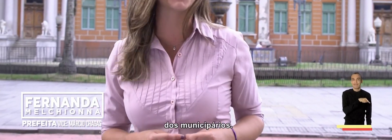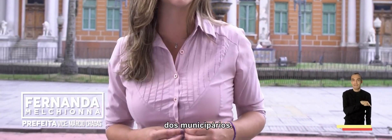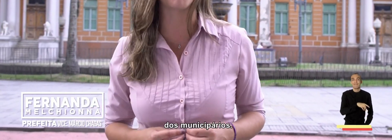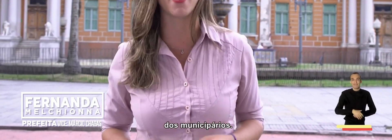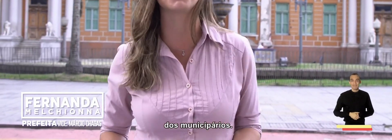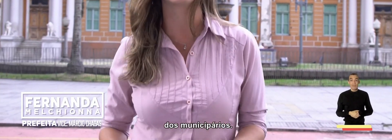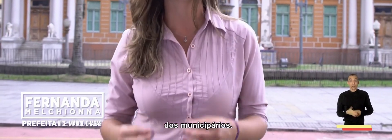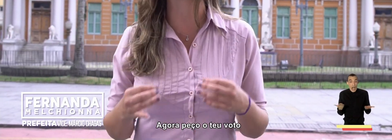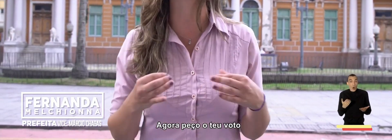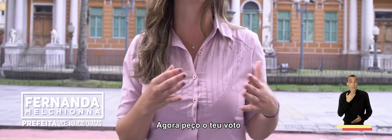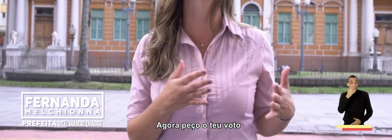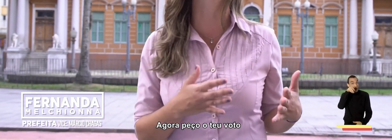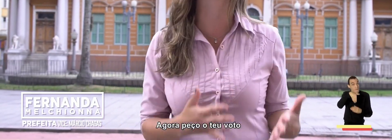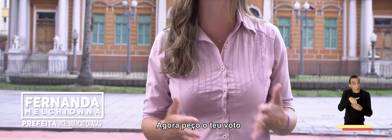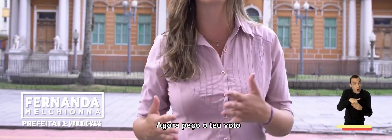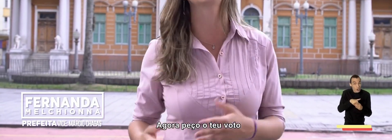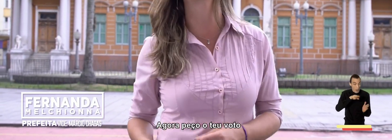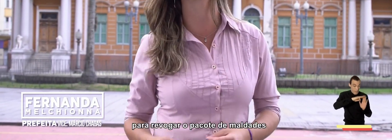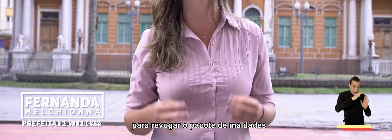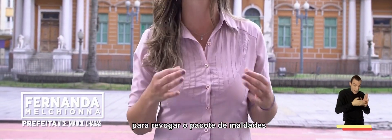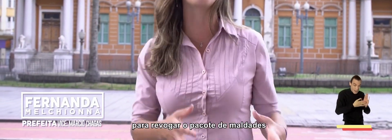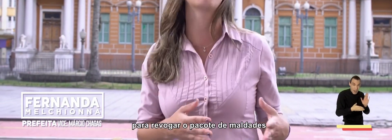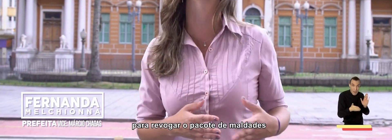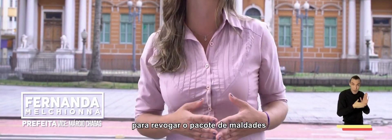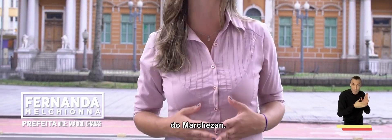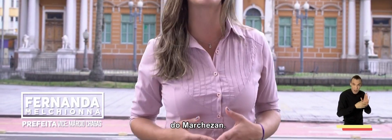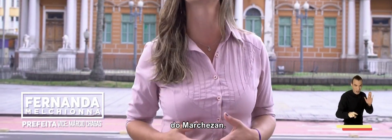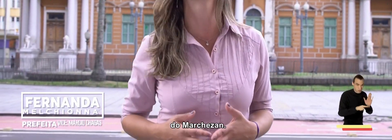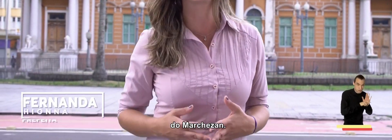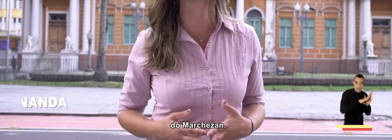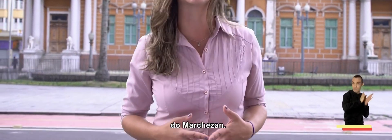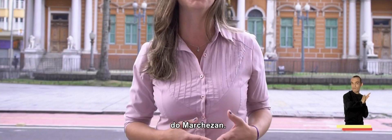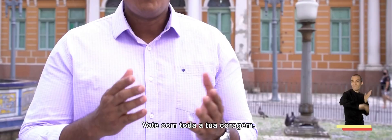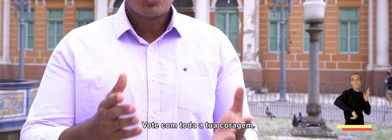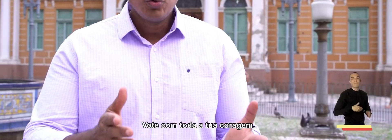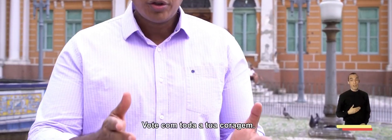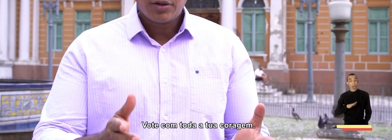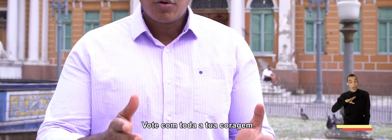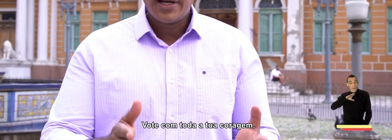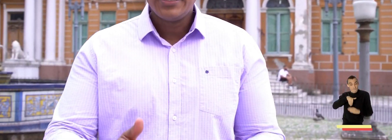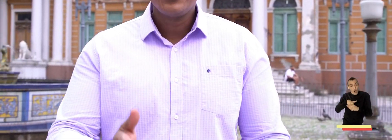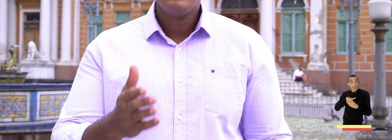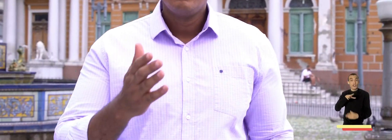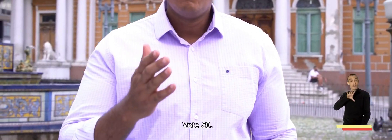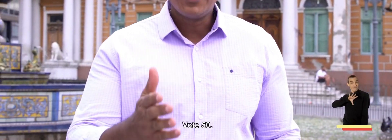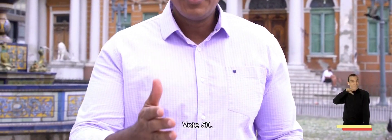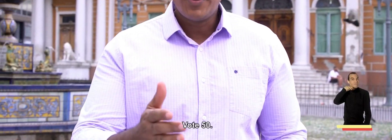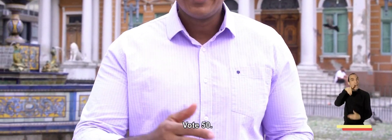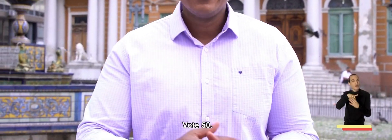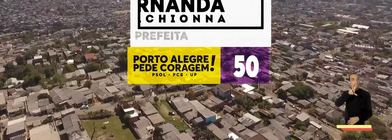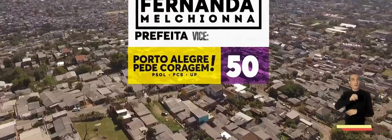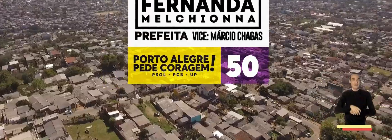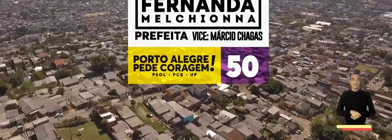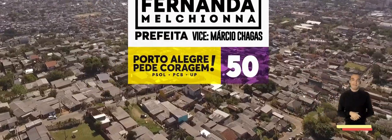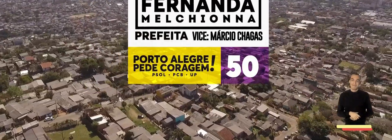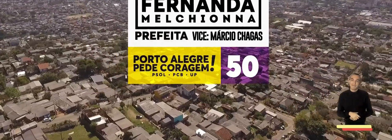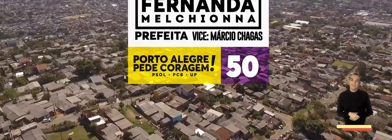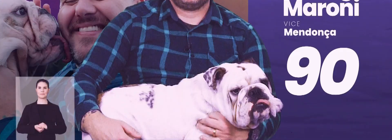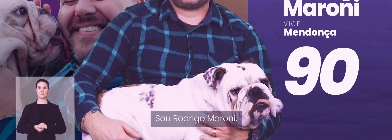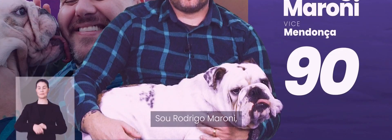estive do lado dos municipais. Agora peço o teu voto para revogar o pacote maldades do Marquesano. Vote com toda a tua coragem, vote 50.